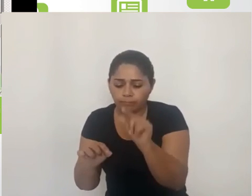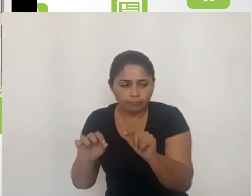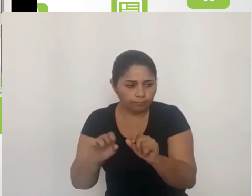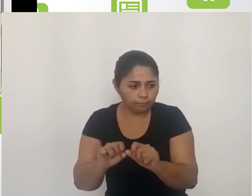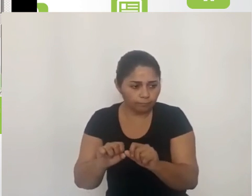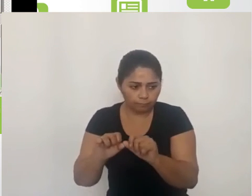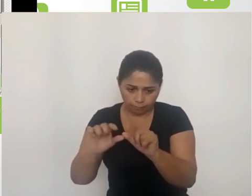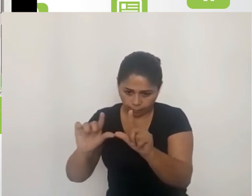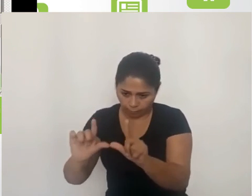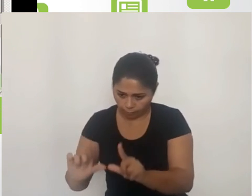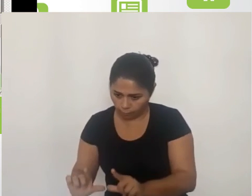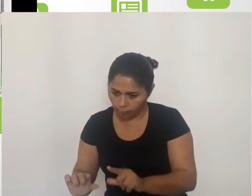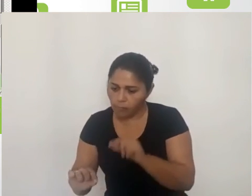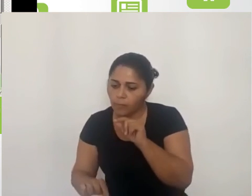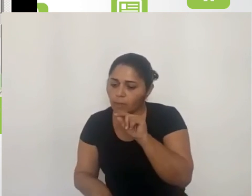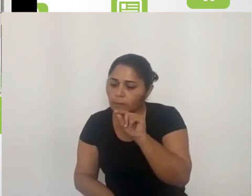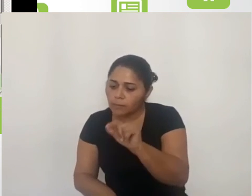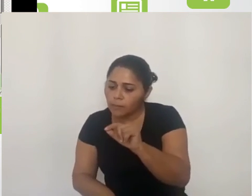Vamos mudar.